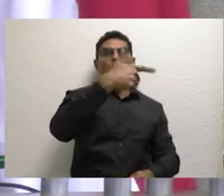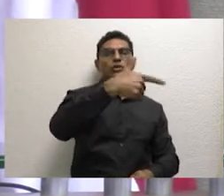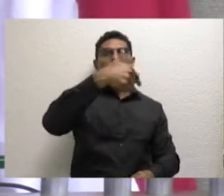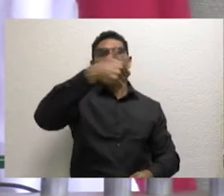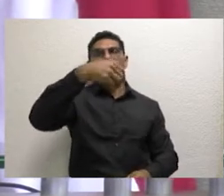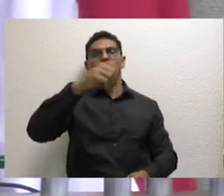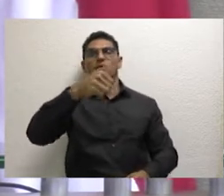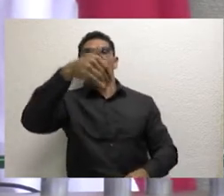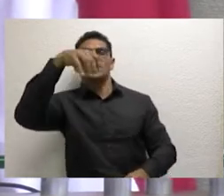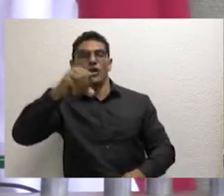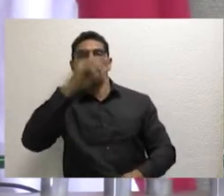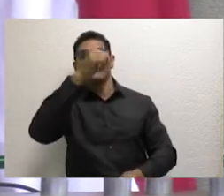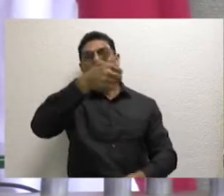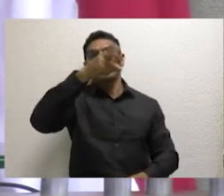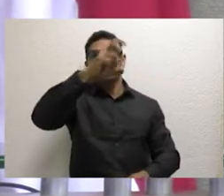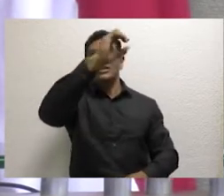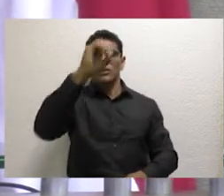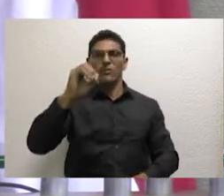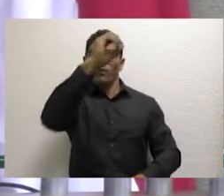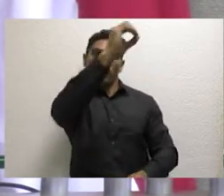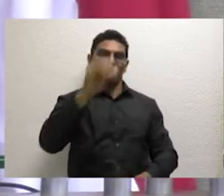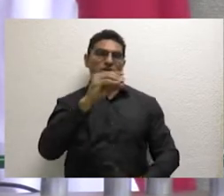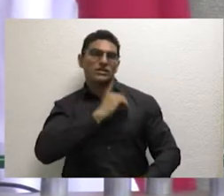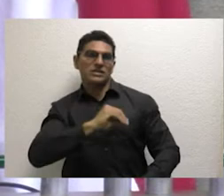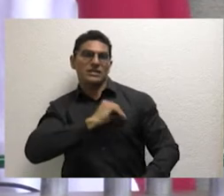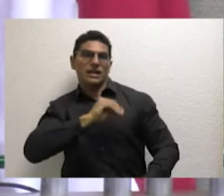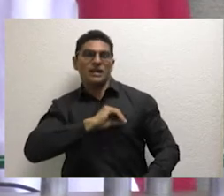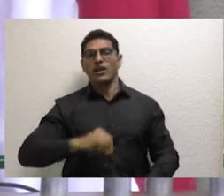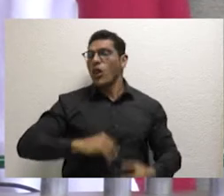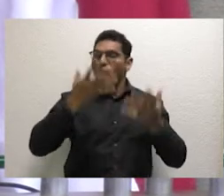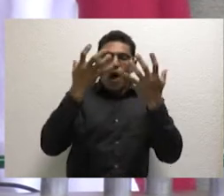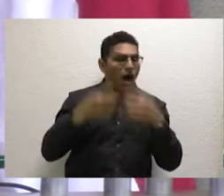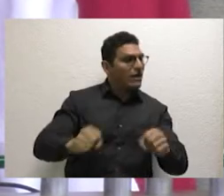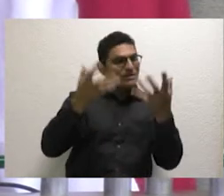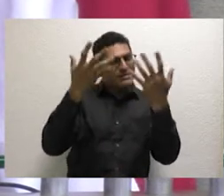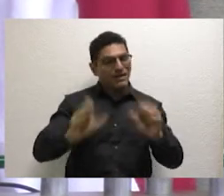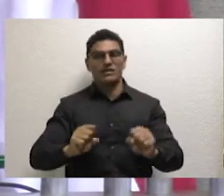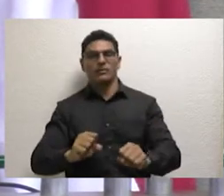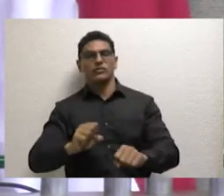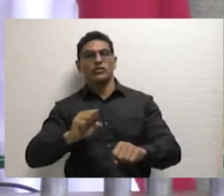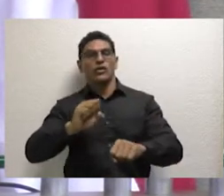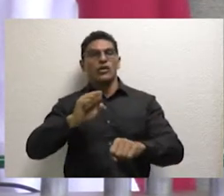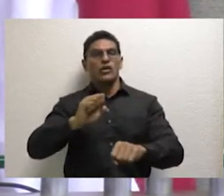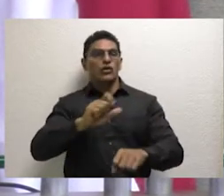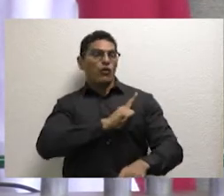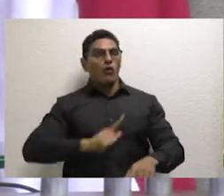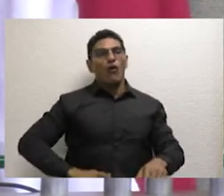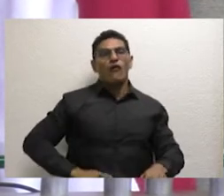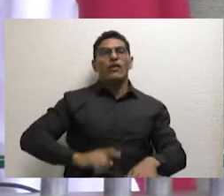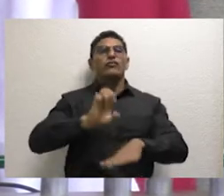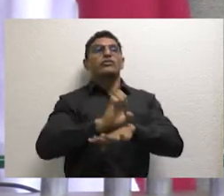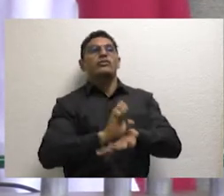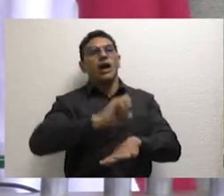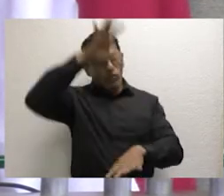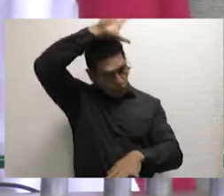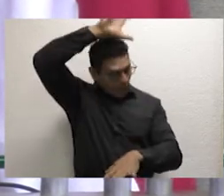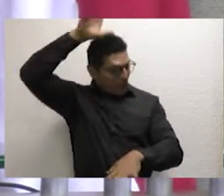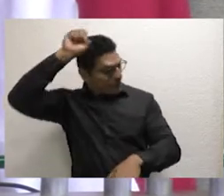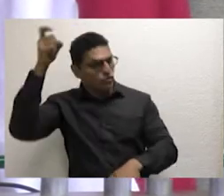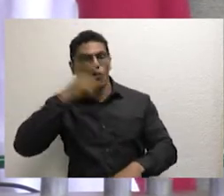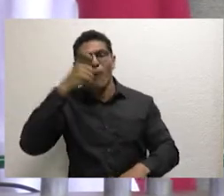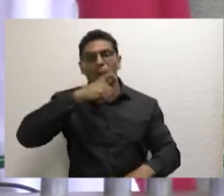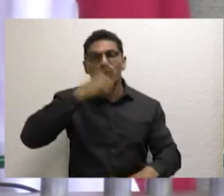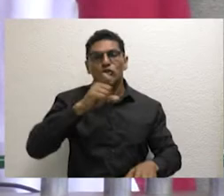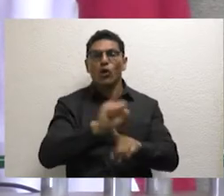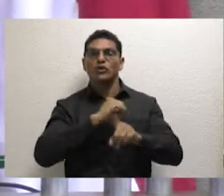é o que nós queremos por isso nós não aceitamos que o governo do estado queira com mentiras colocar